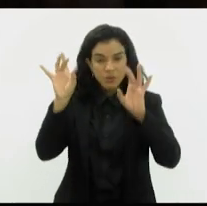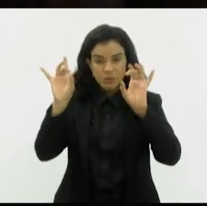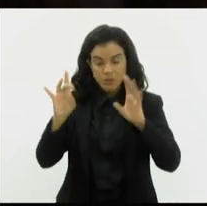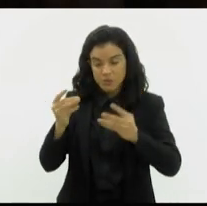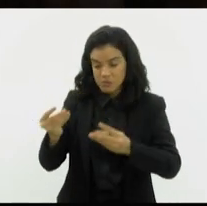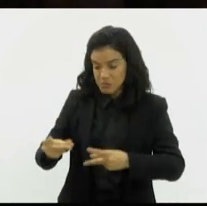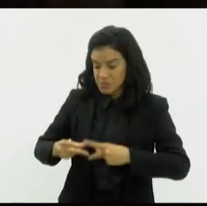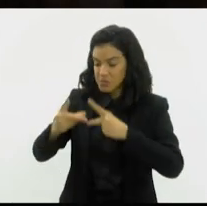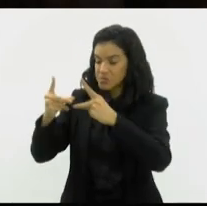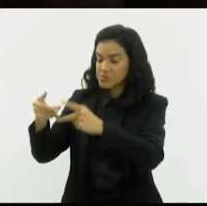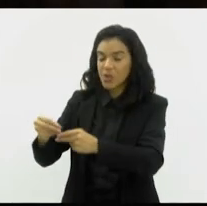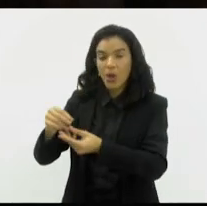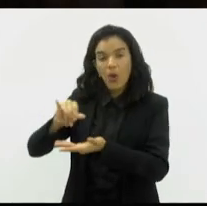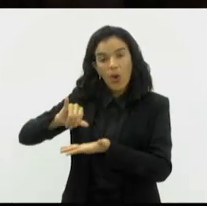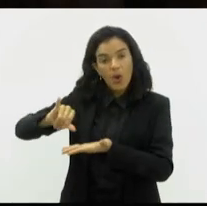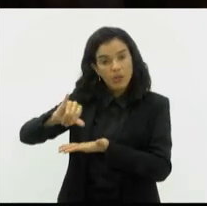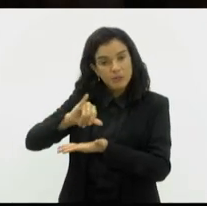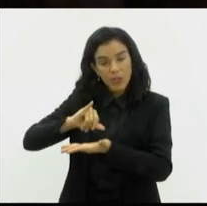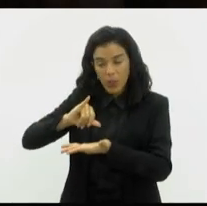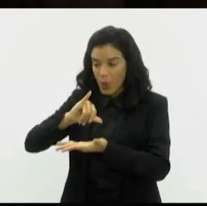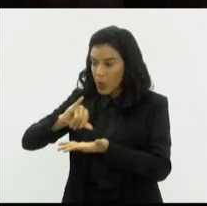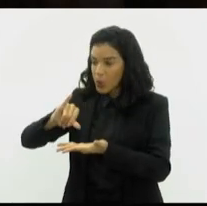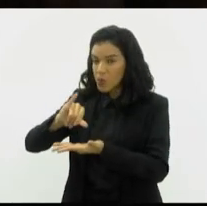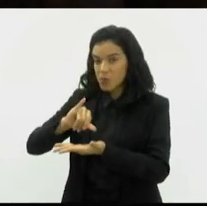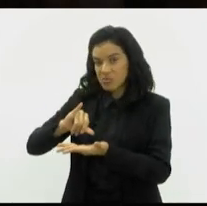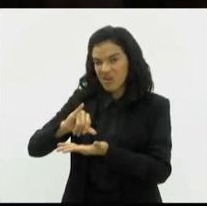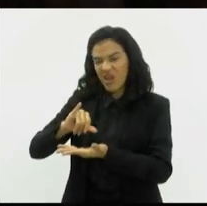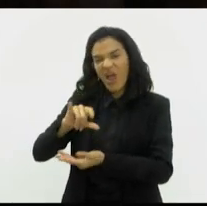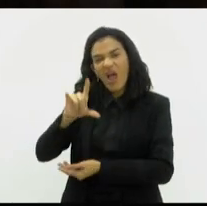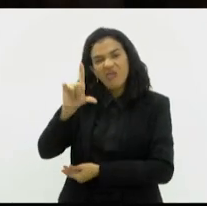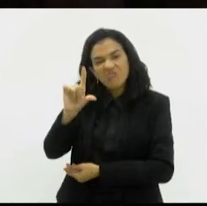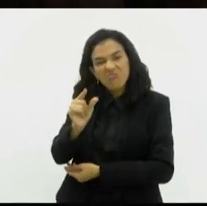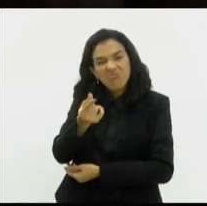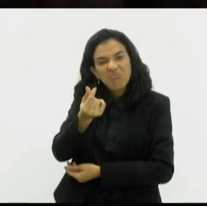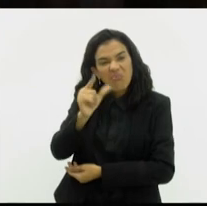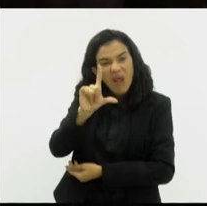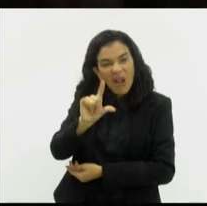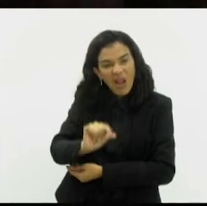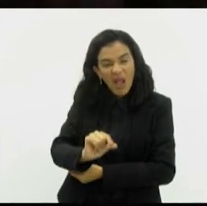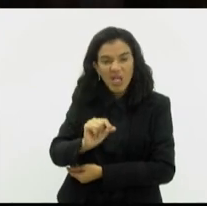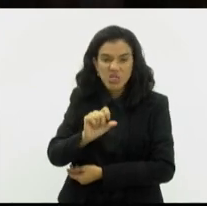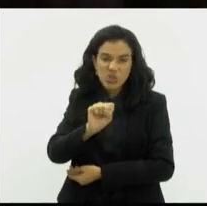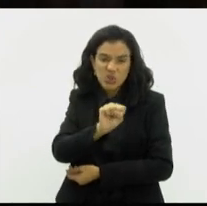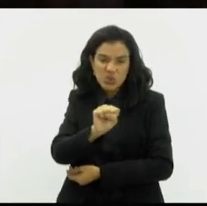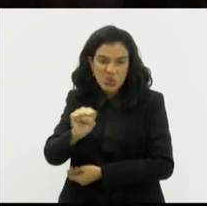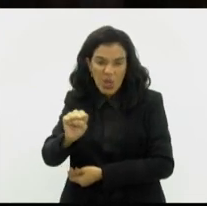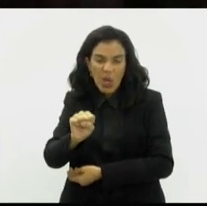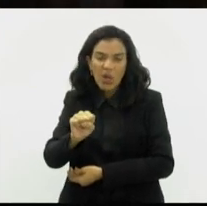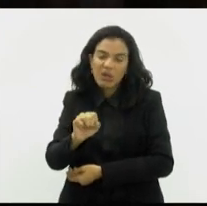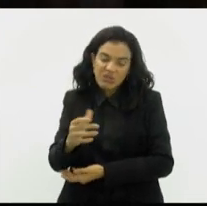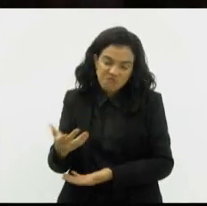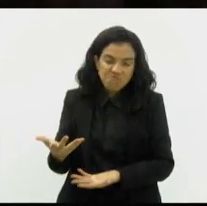E um azeitinho, mais ou menos, para os menos especiais da família, sogra, etc.